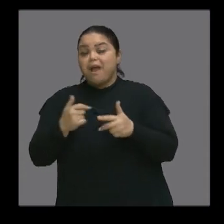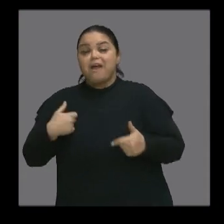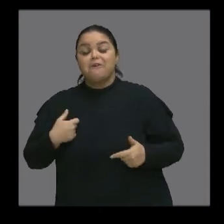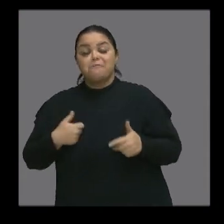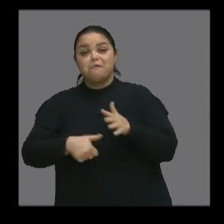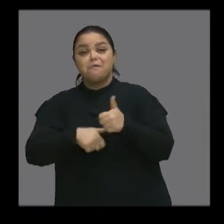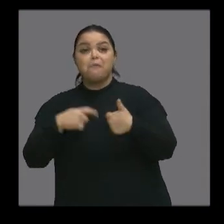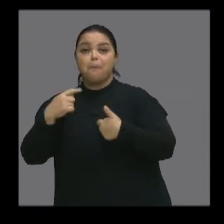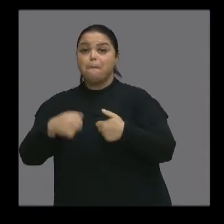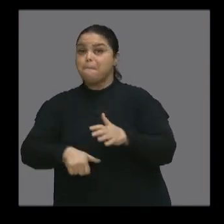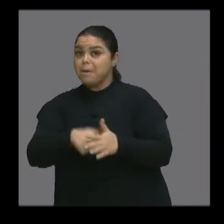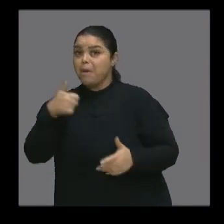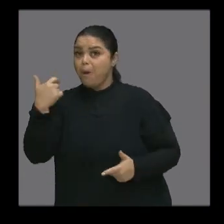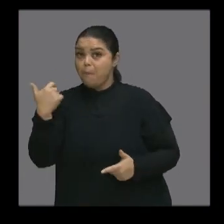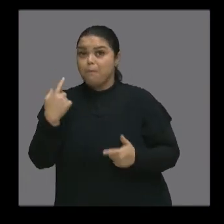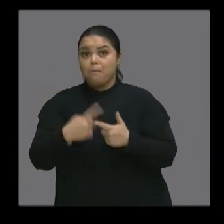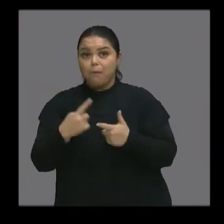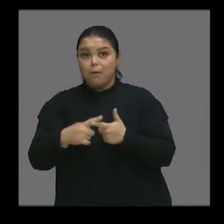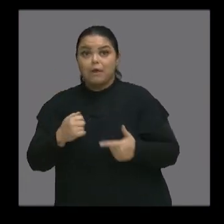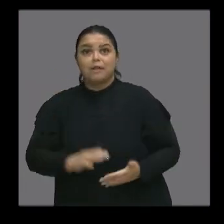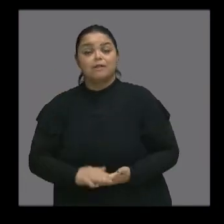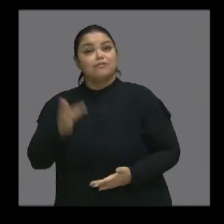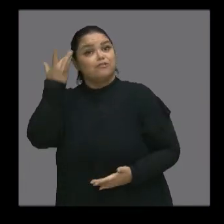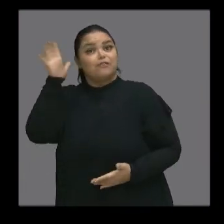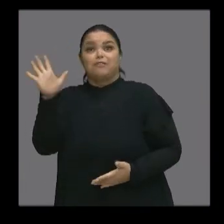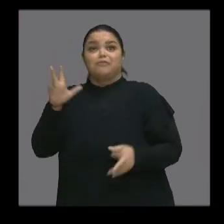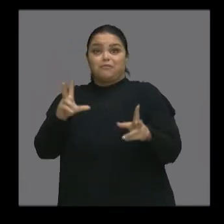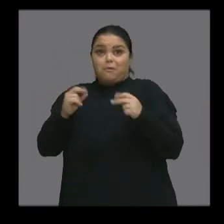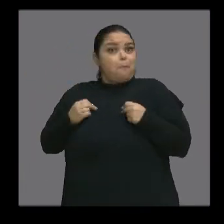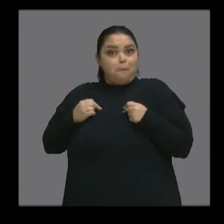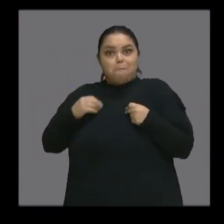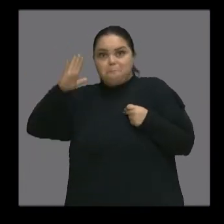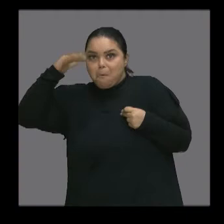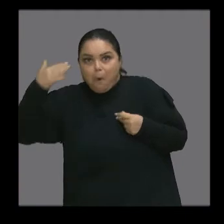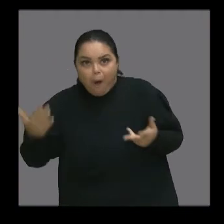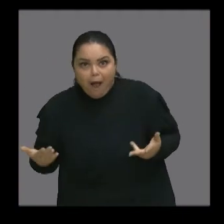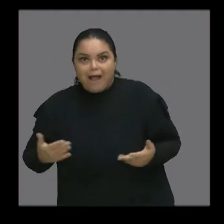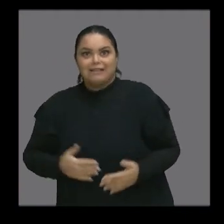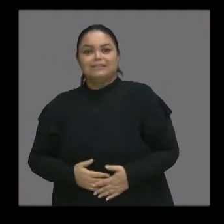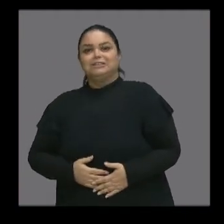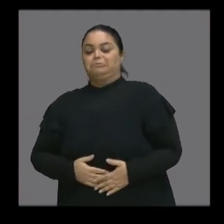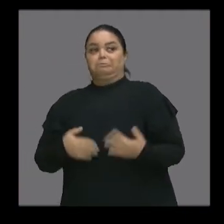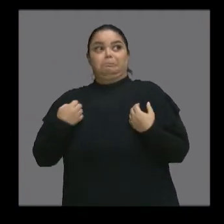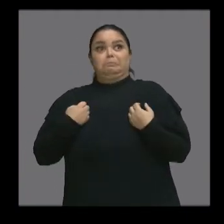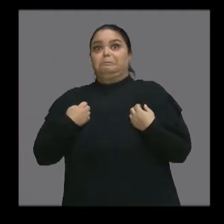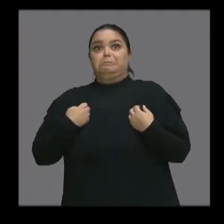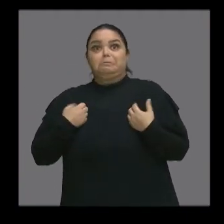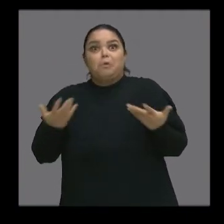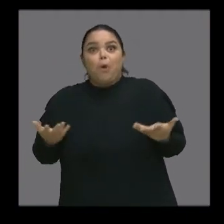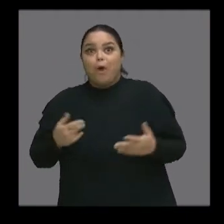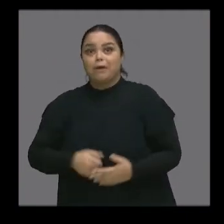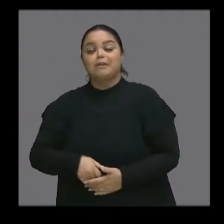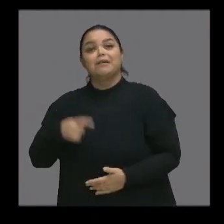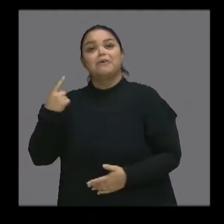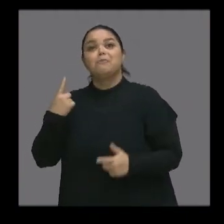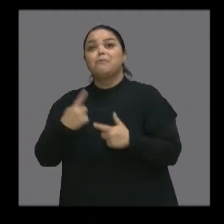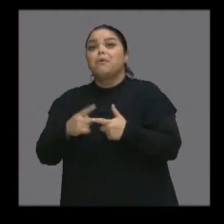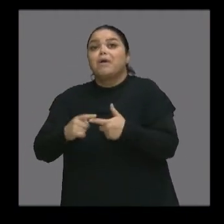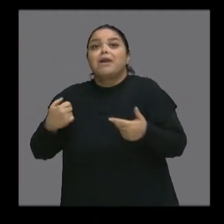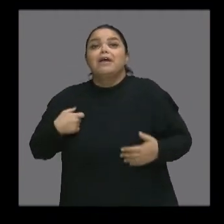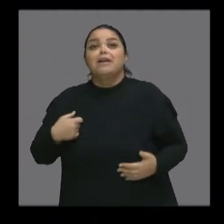Primeiro porque eu não sei se eu mereço essa condecoração, essa homenagem, mas o fato é